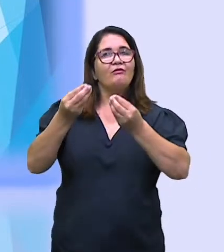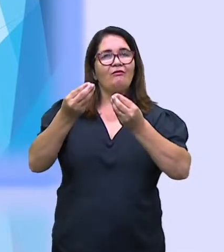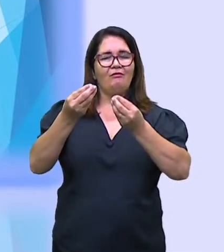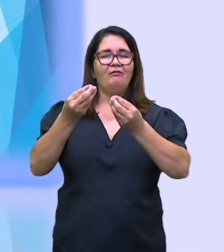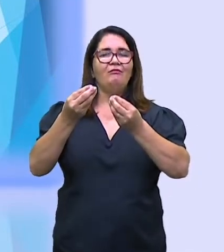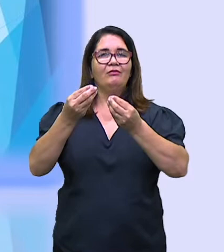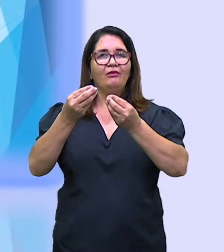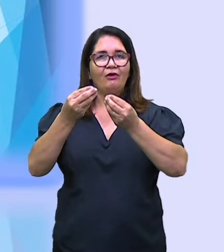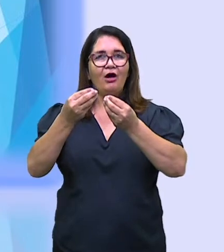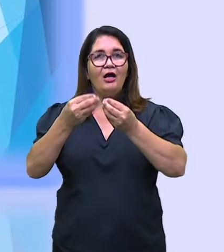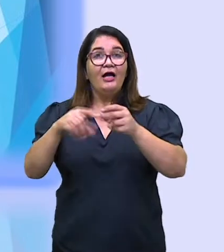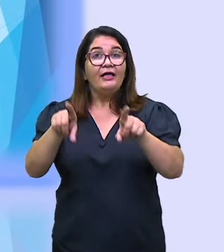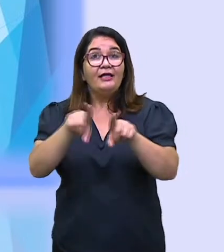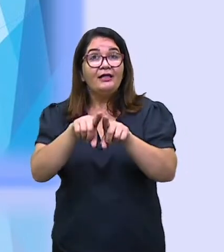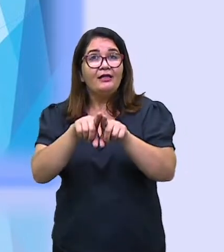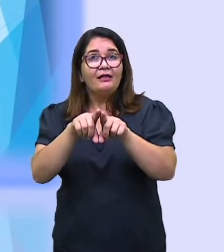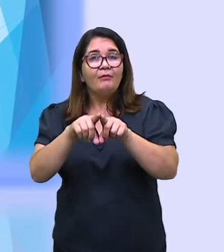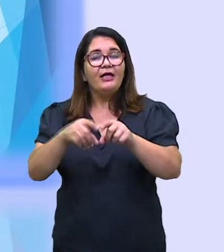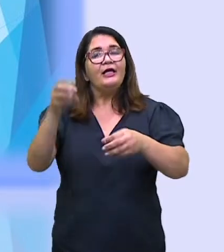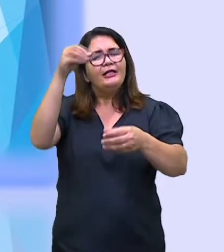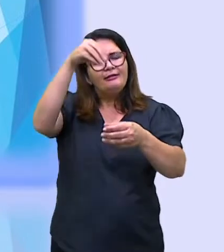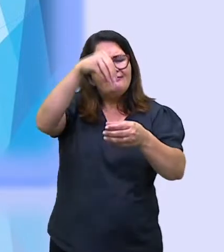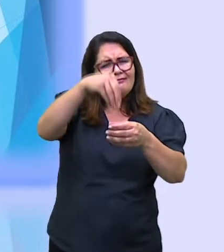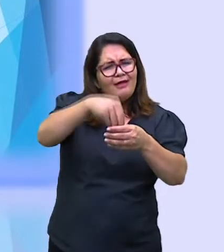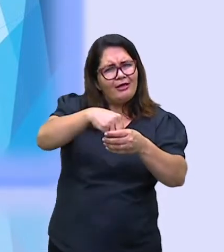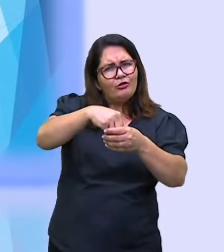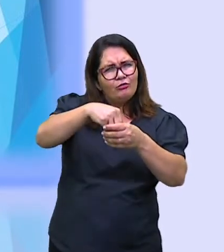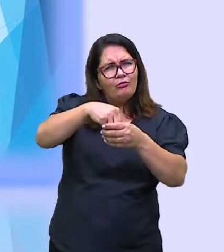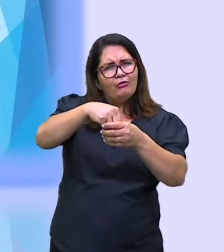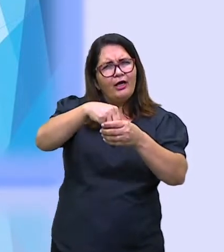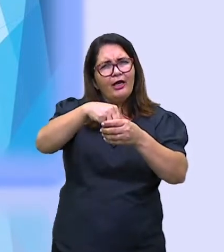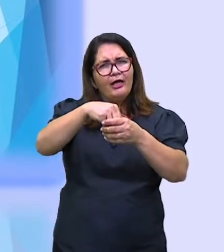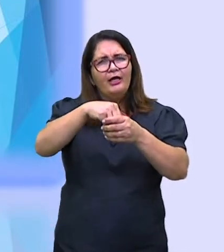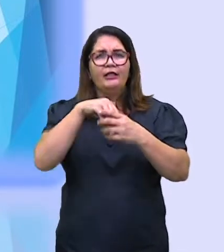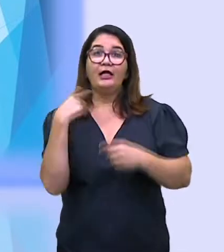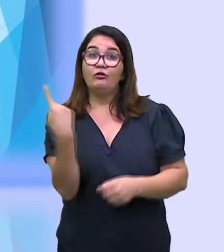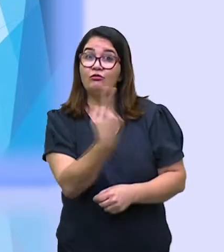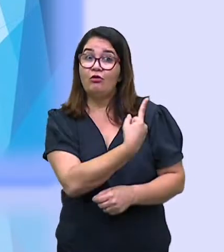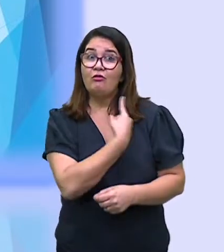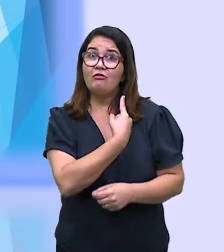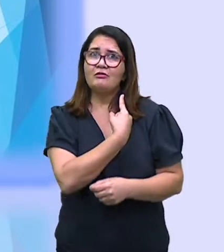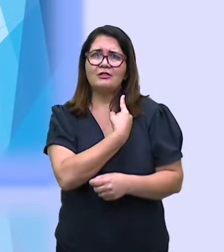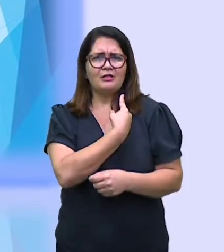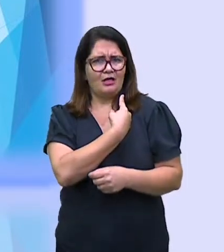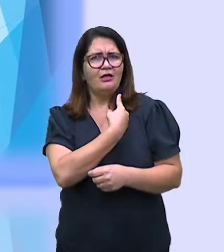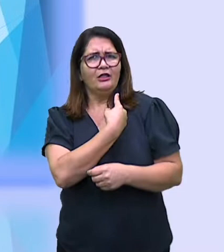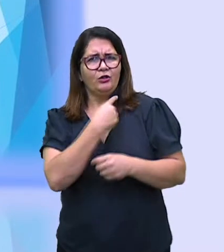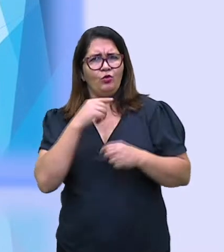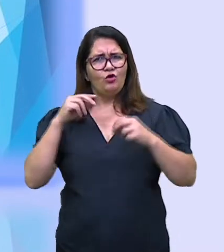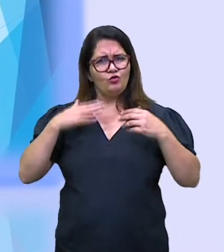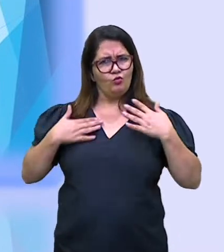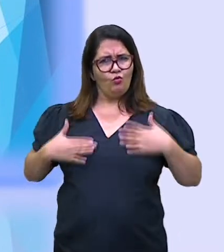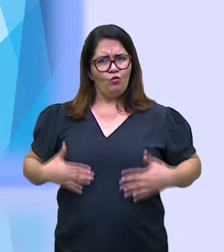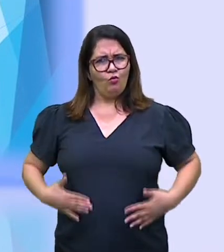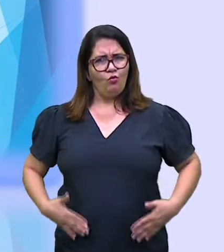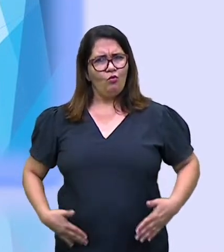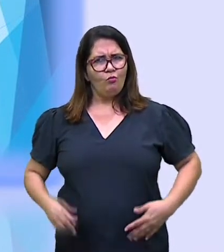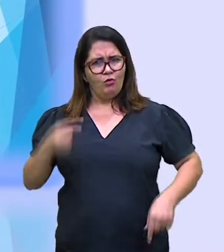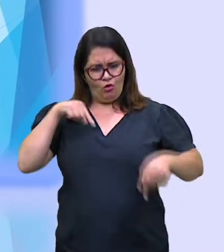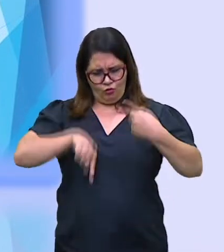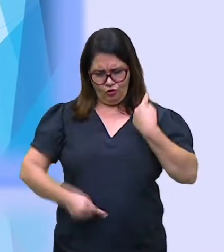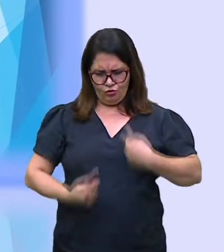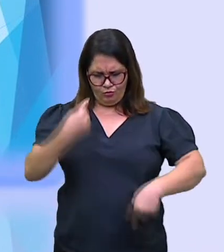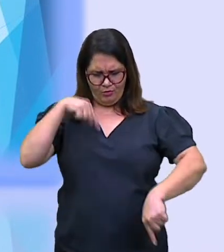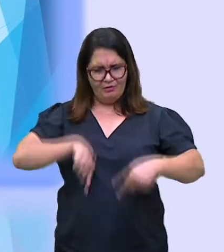orgânicas que são necessárias para o nosso metabolismo. O que é mesmo o metabolismo? Lembra que a